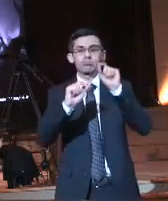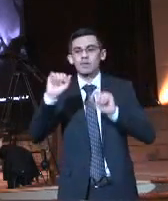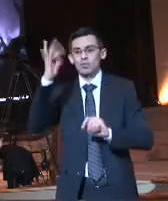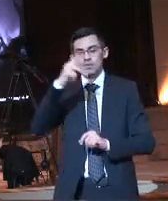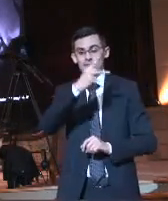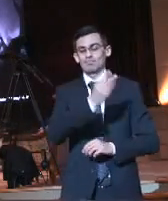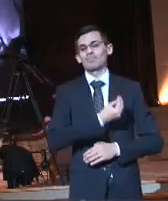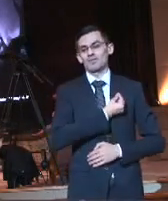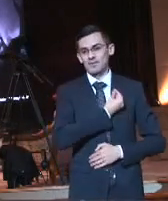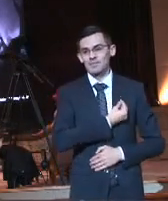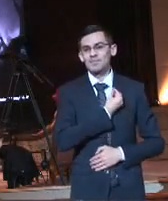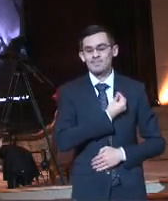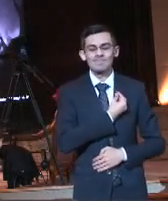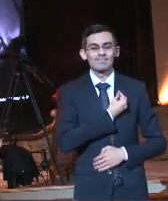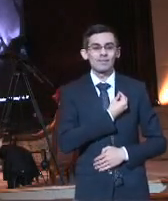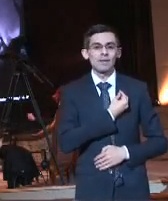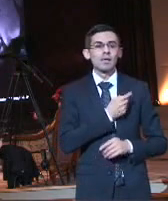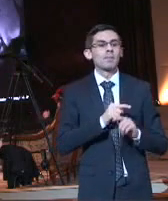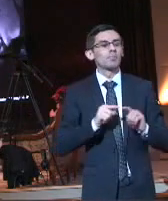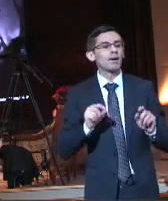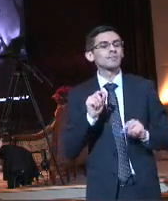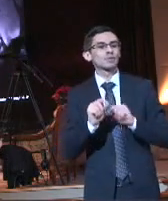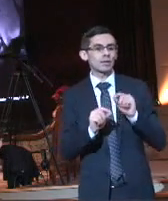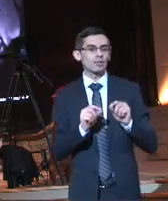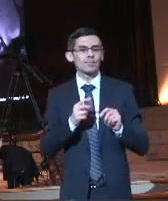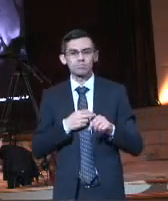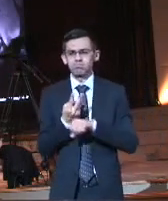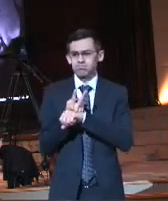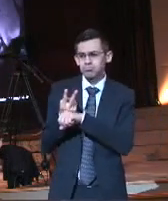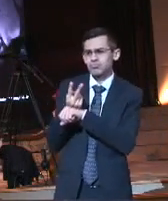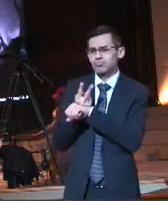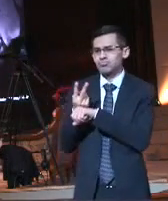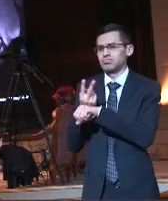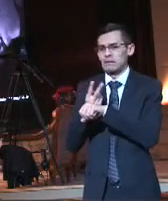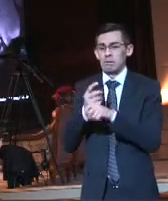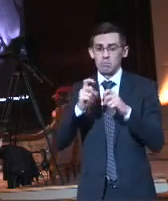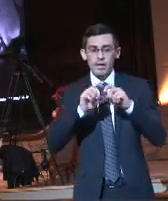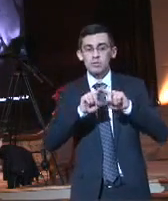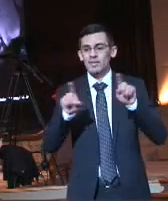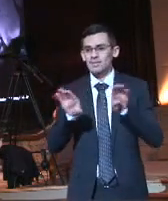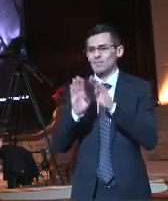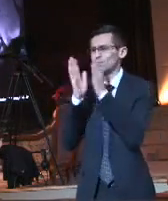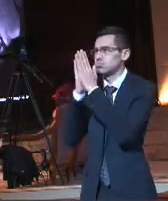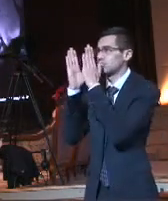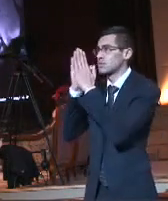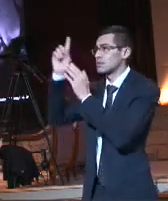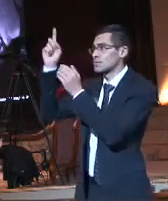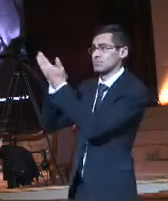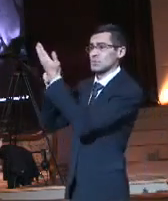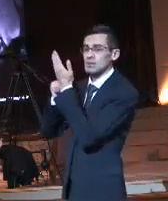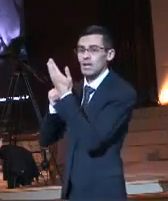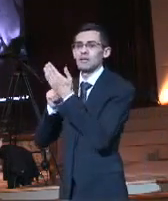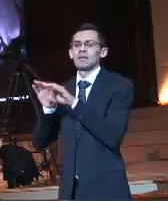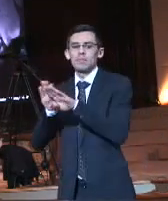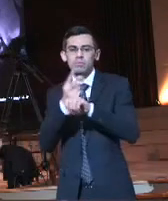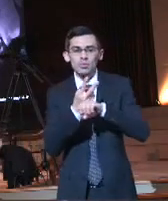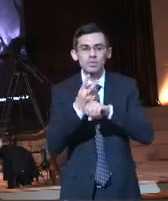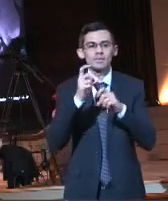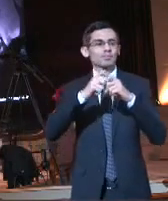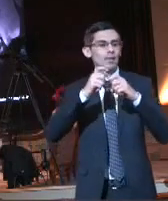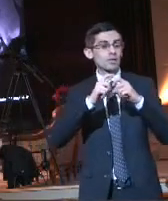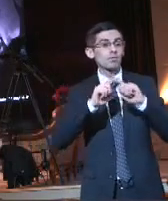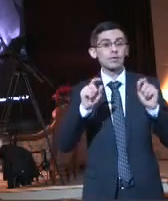ela. E aí a gente buscando de Deus orientação dos médicos, até que um